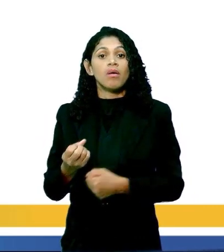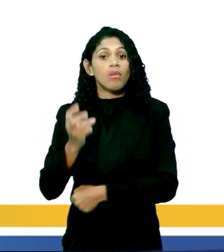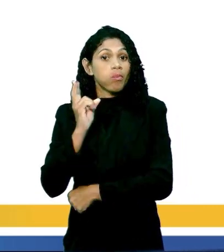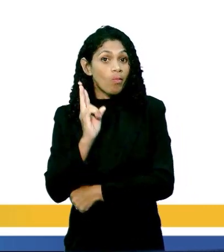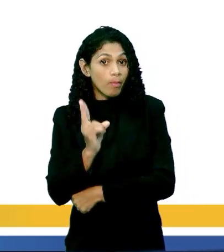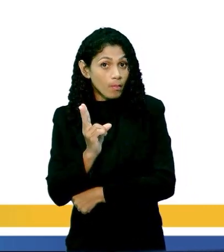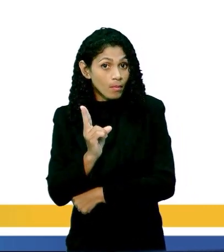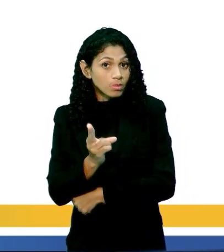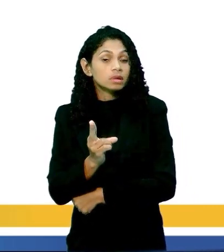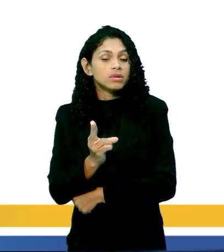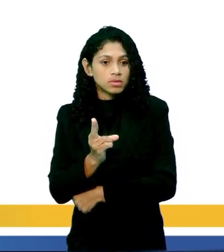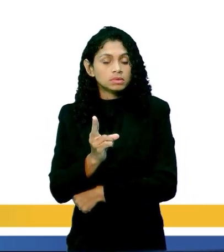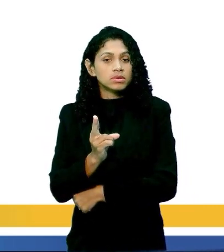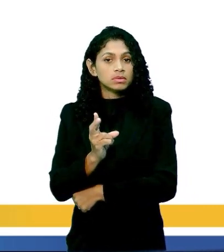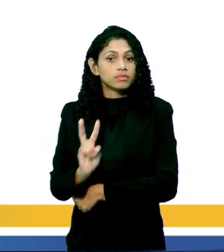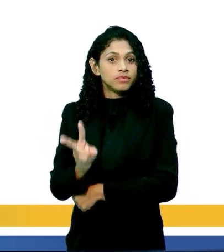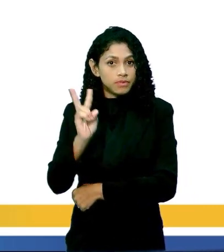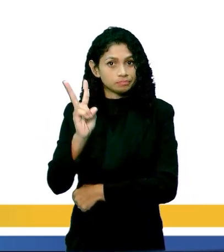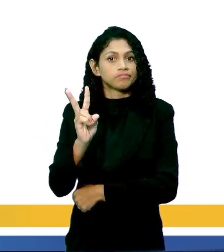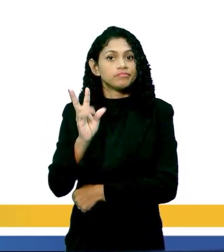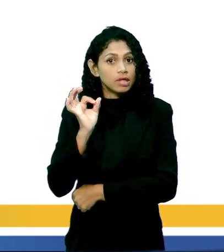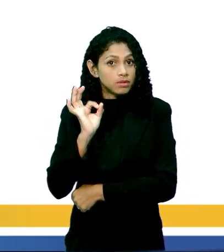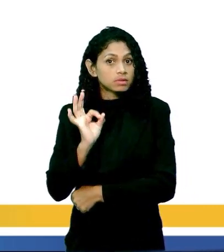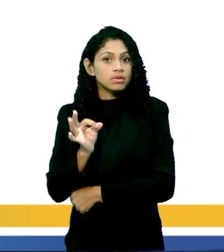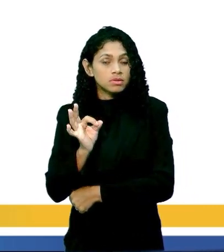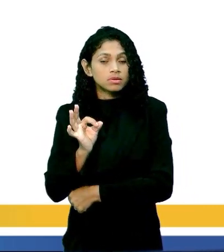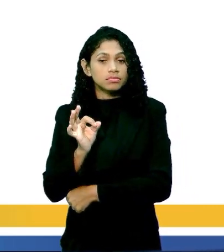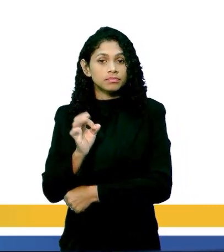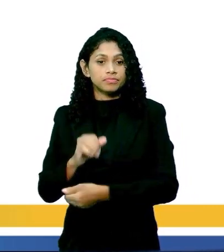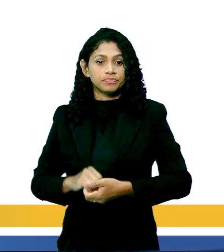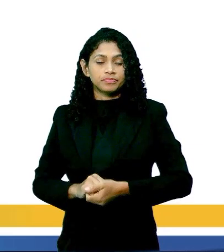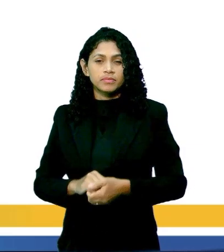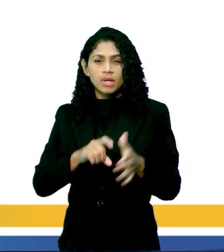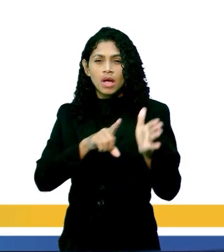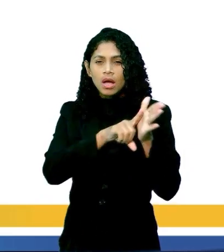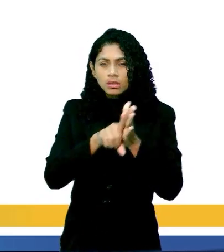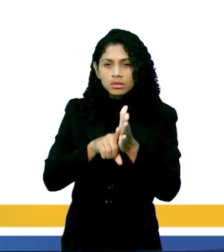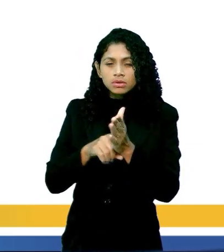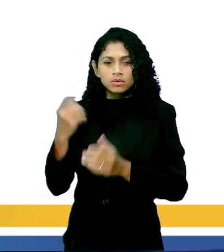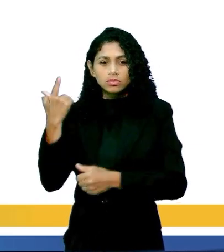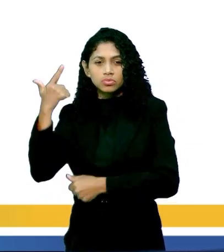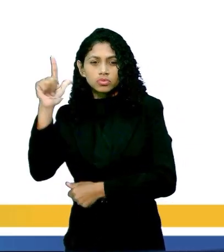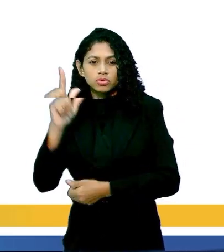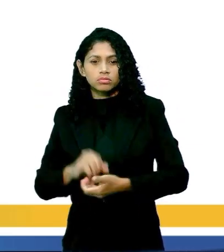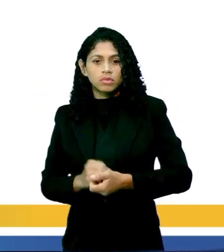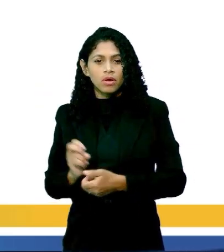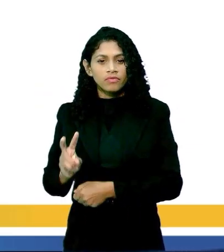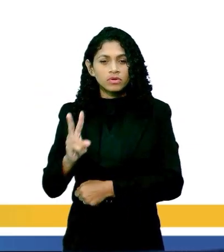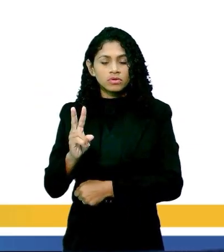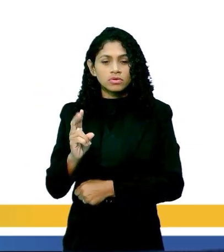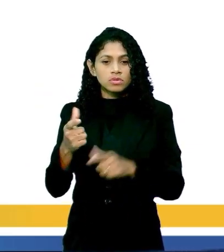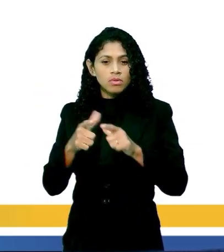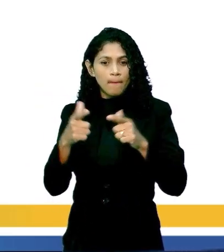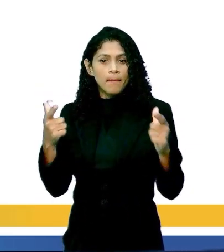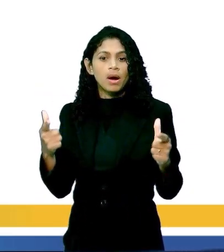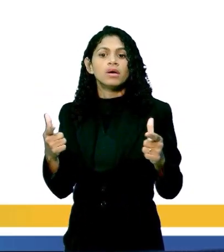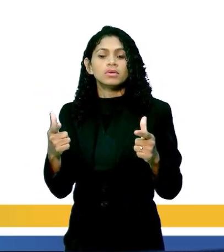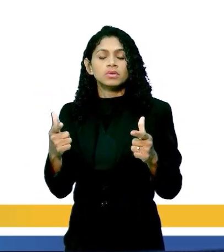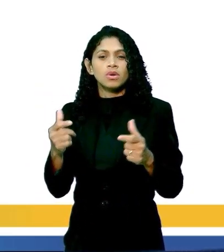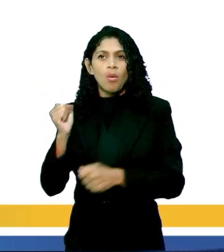cano da arma. Analisando os outros distratores, observamos que, com velocidade maior do que a que saiu do cano da